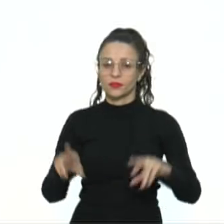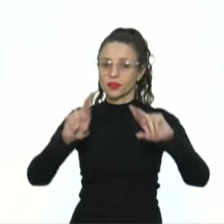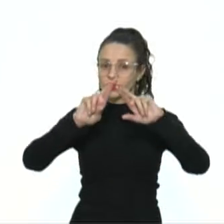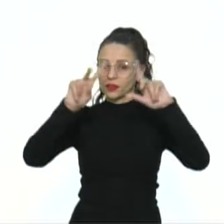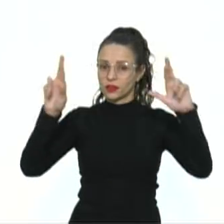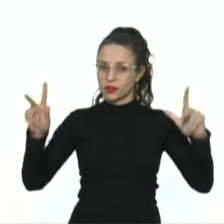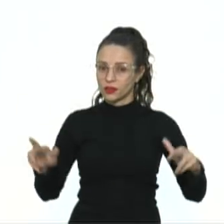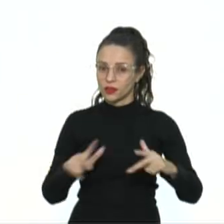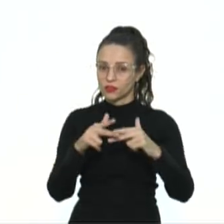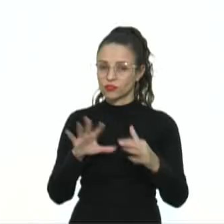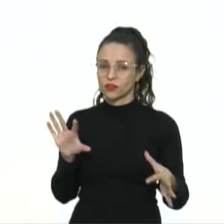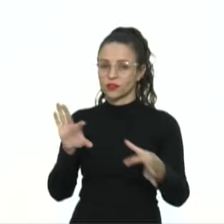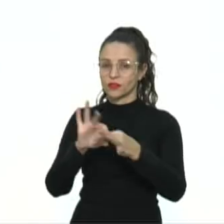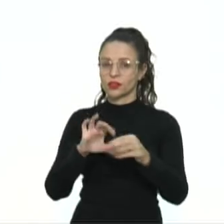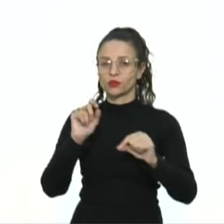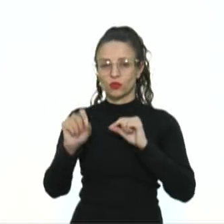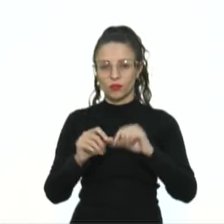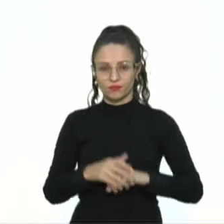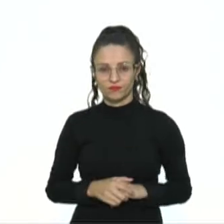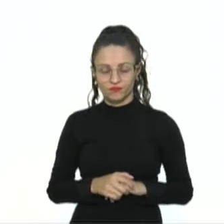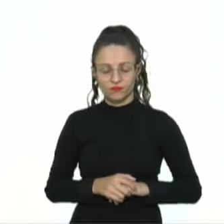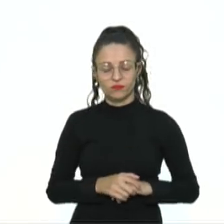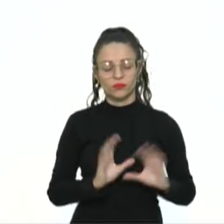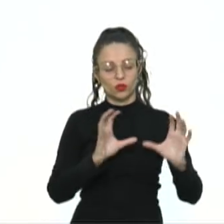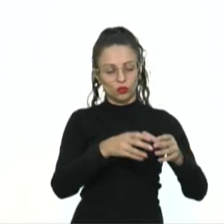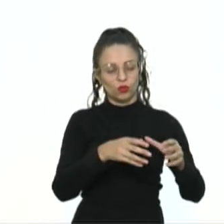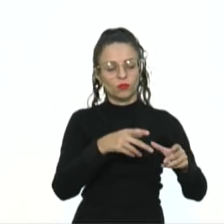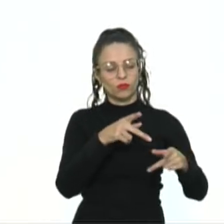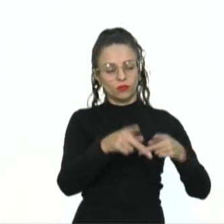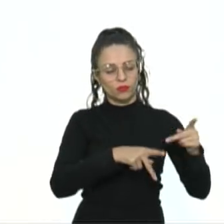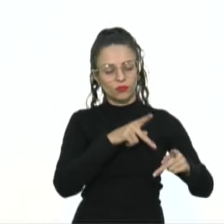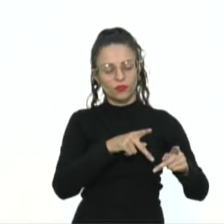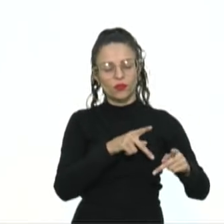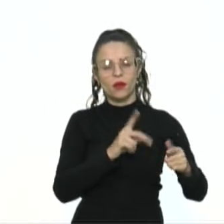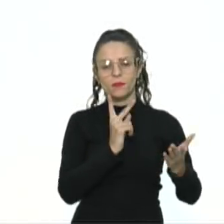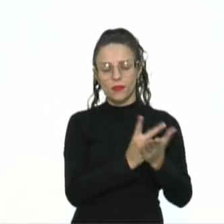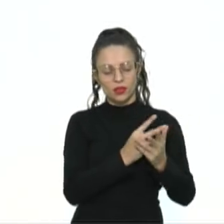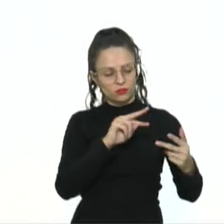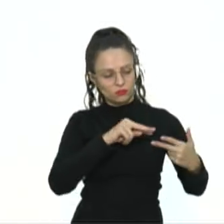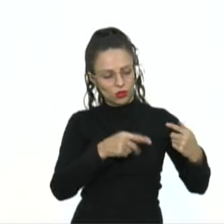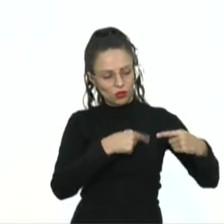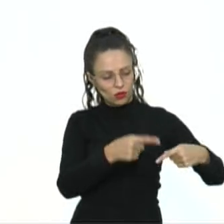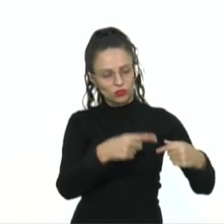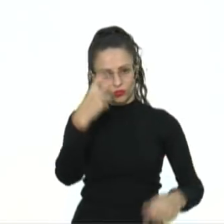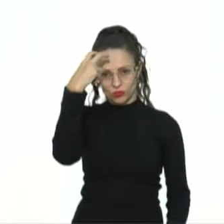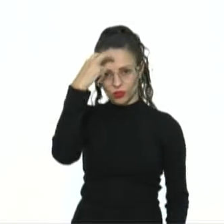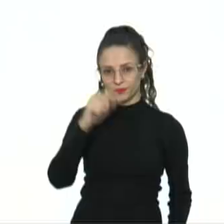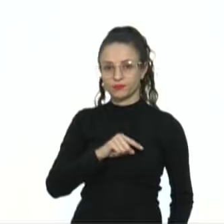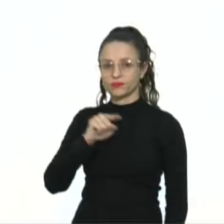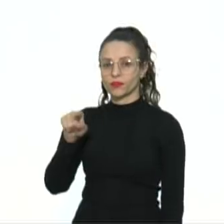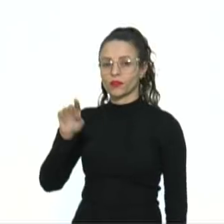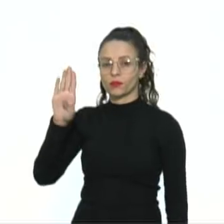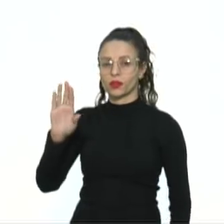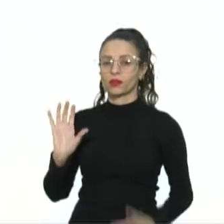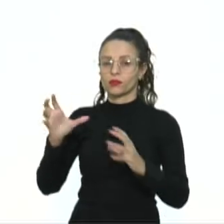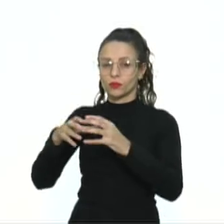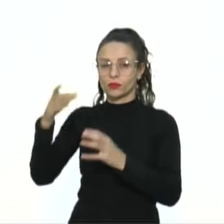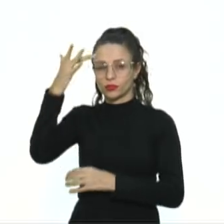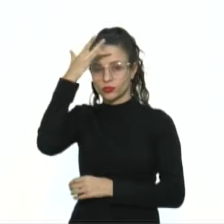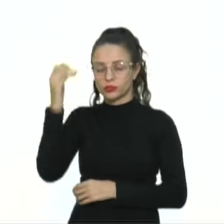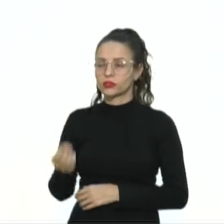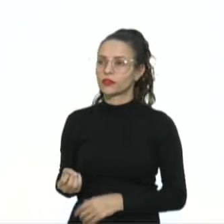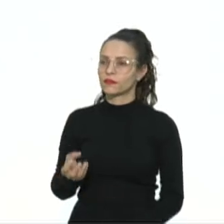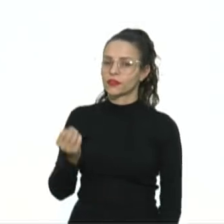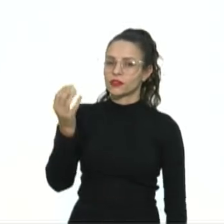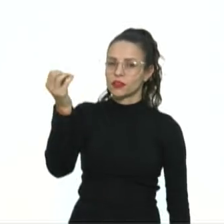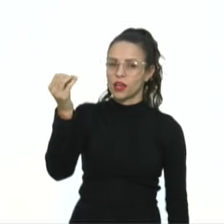Etnia refere-se a grupo de pessoas de mesma origem biológica e cultural. Letra B, grupo de pessoas que viajam